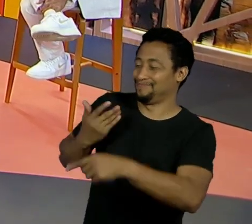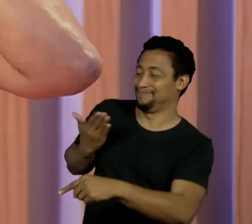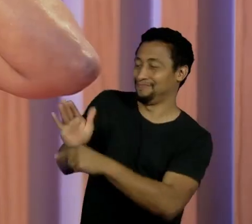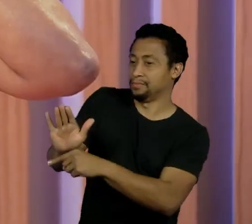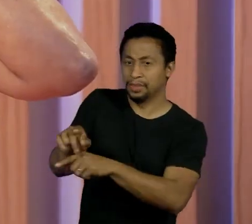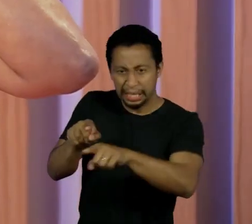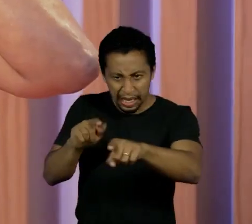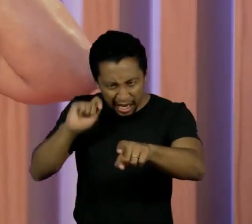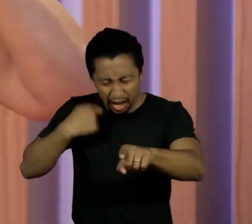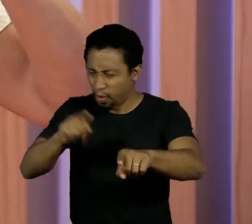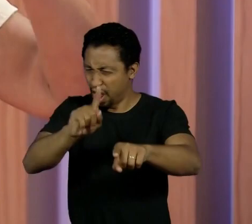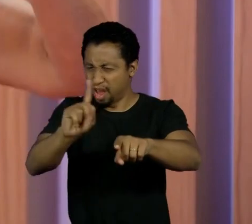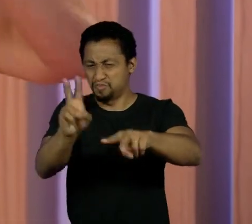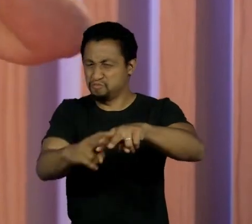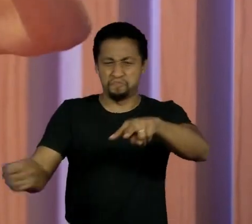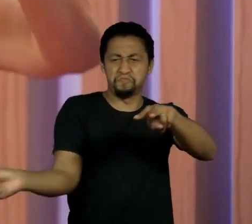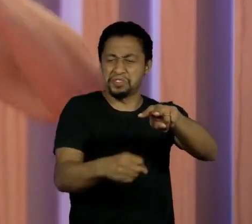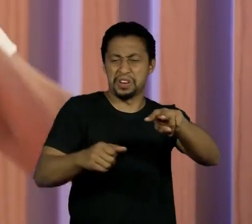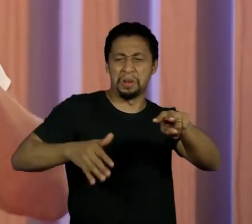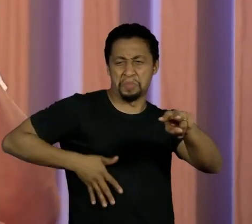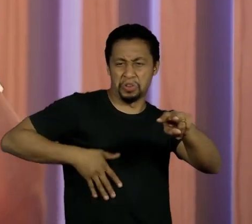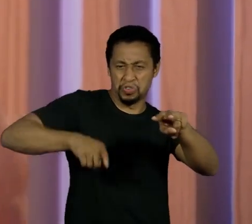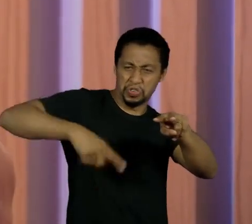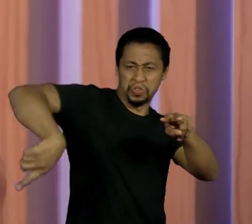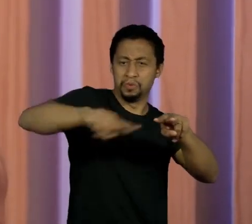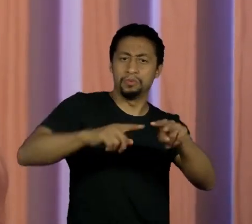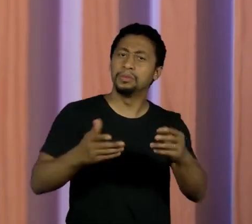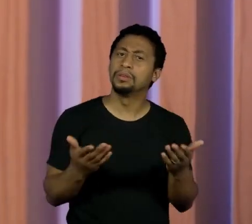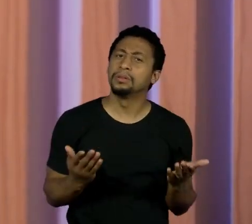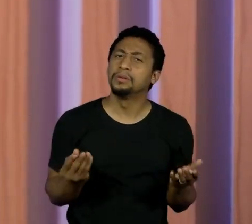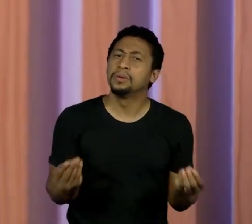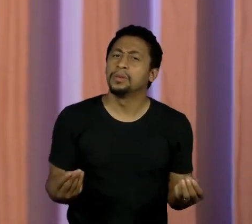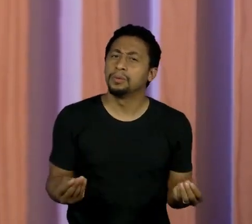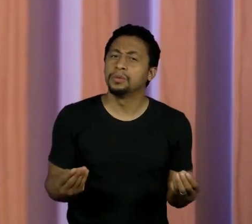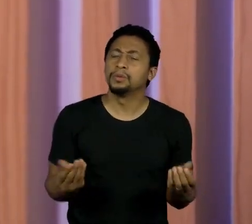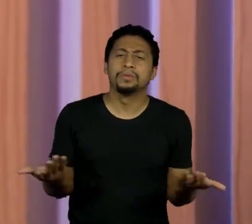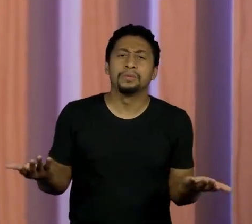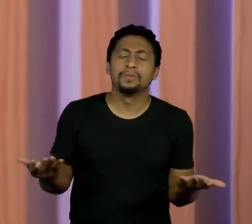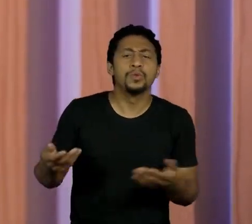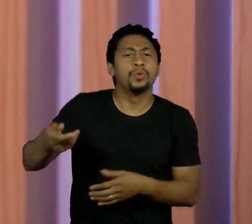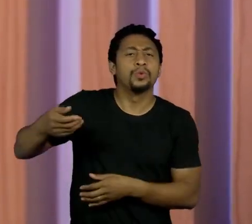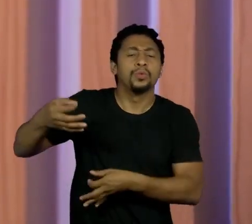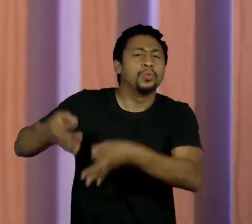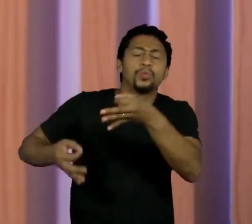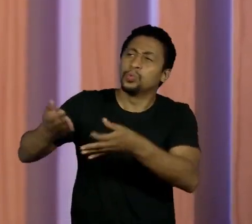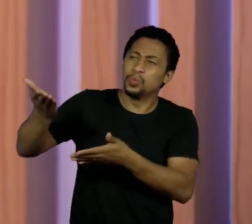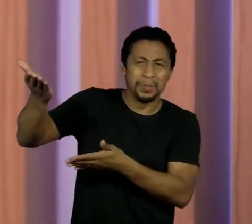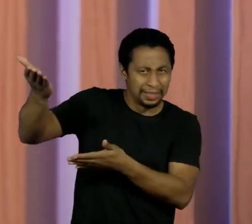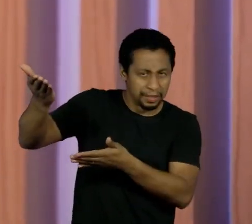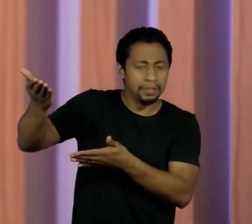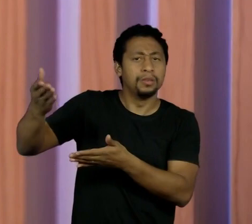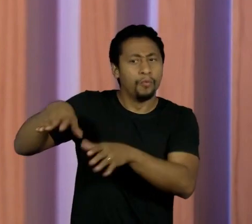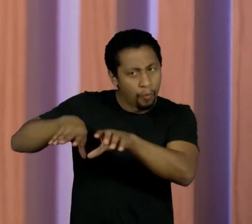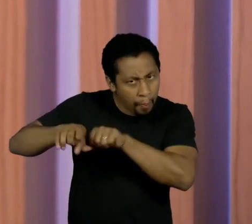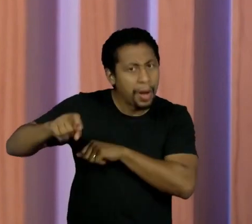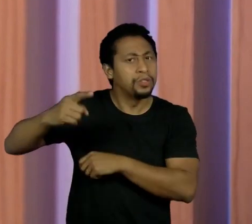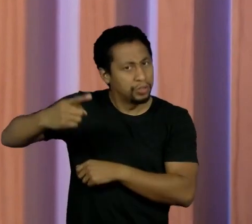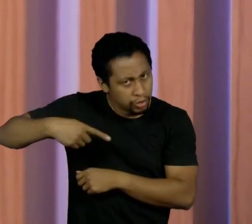jovem branco, operador de direito, se vê, será que essa pessoa